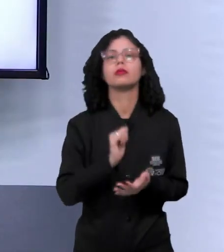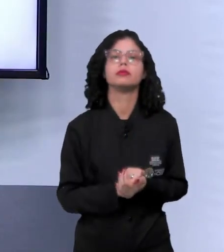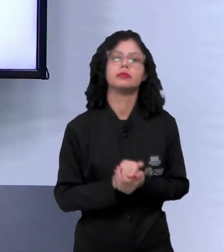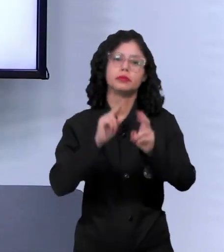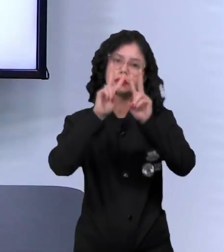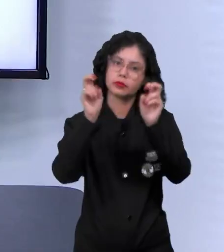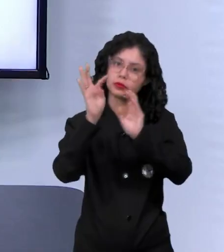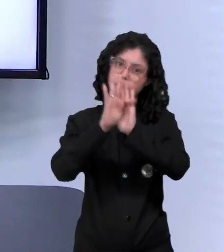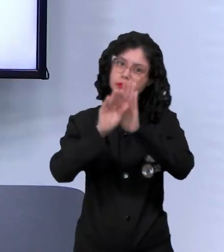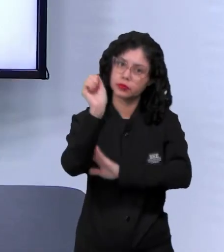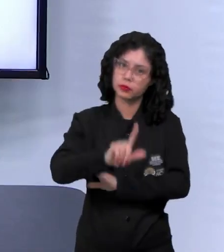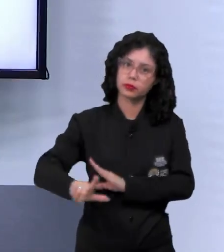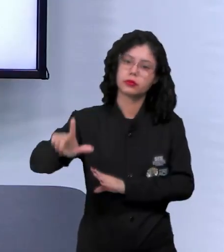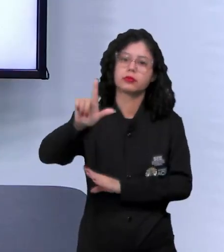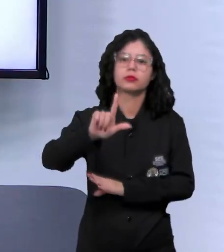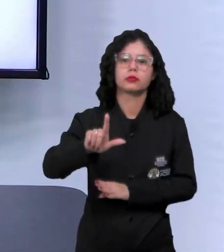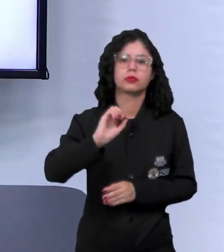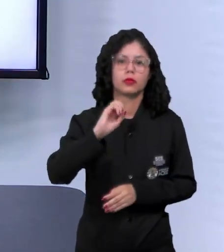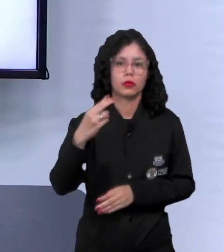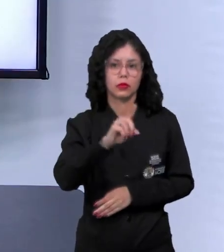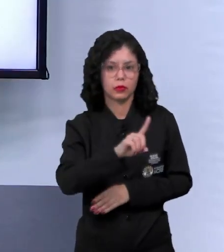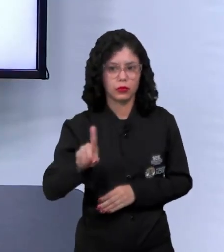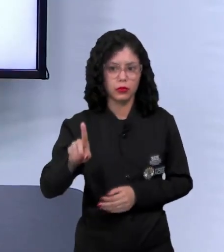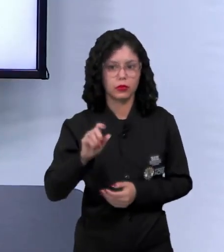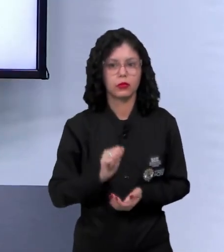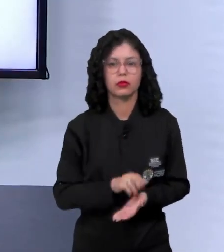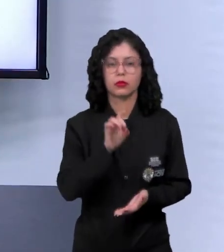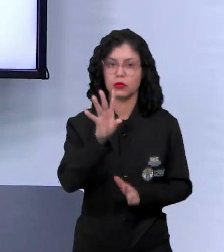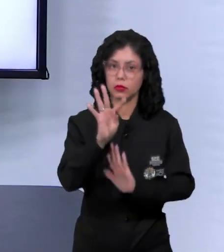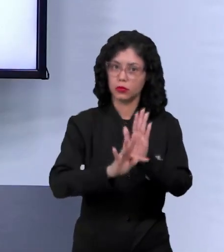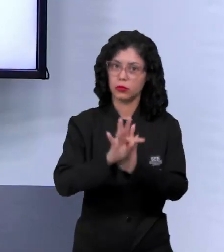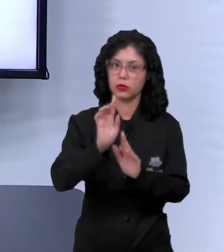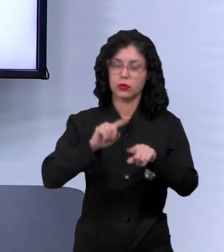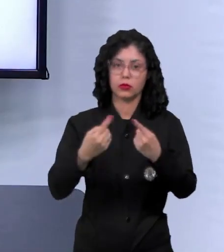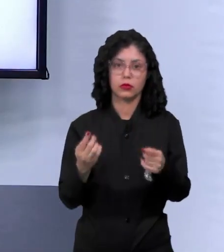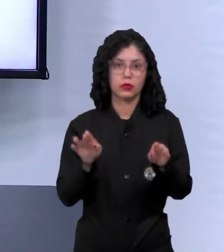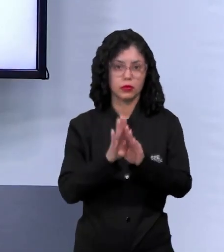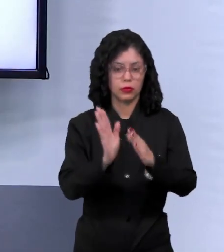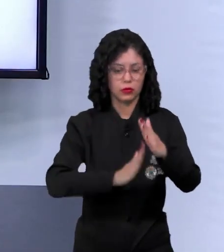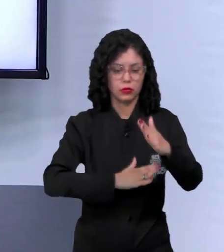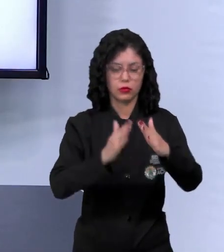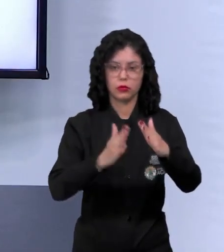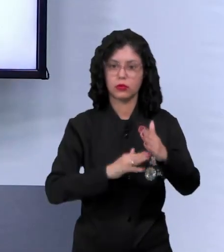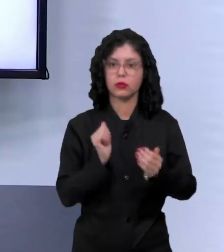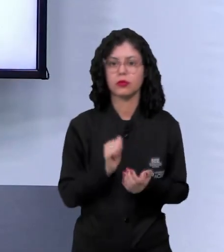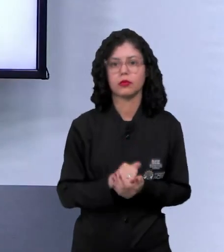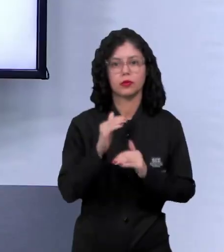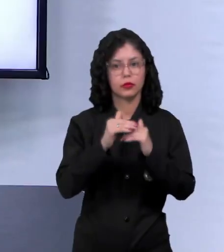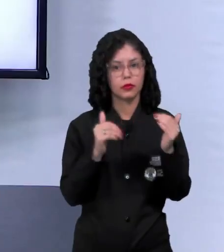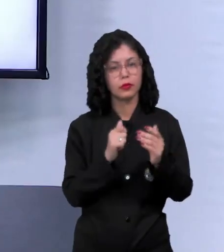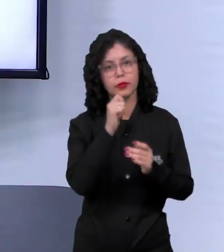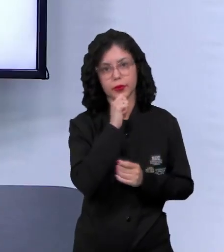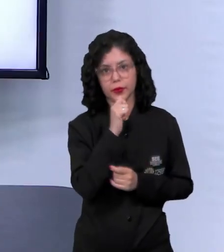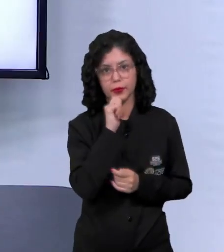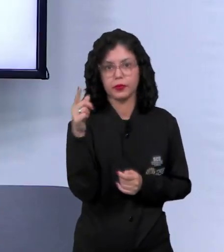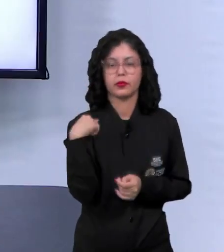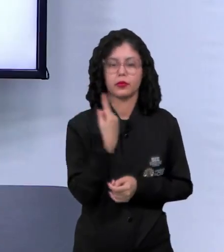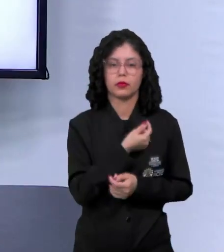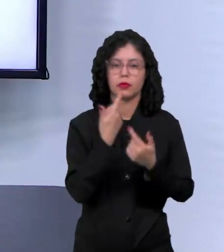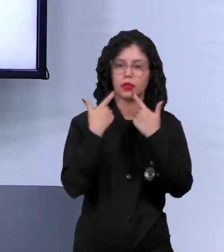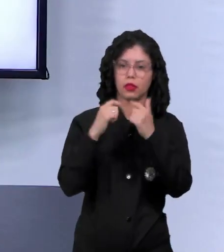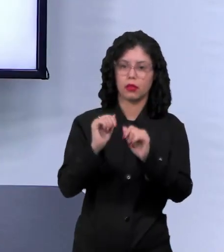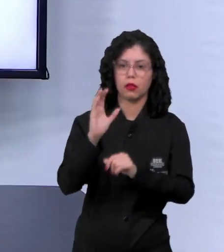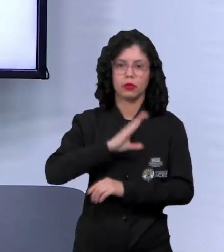eles textos literários ou não. Não somente em textos, mas também em pintura. Isso tudo faz parte da nossa